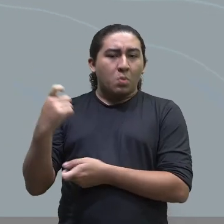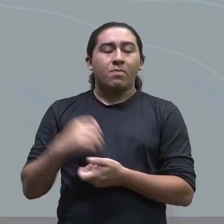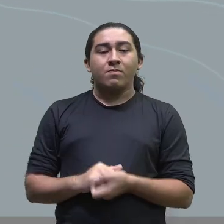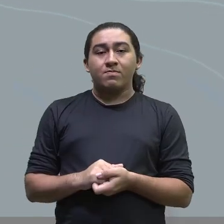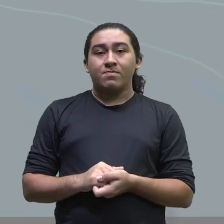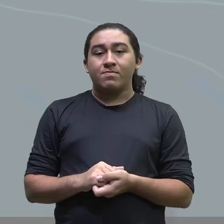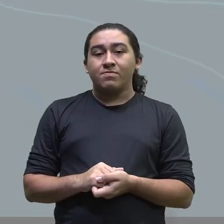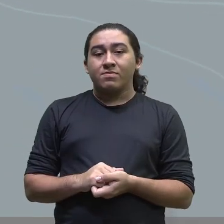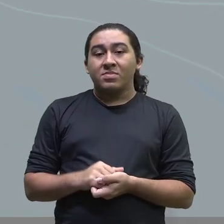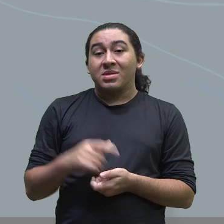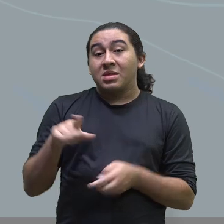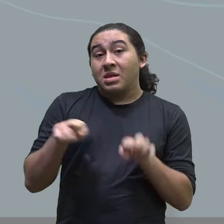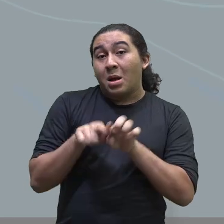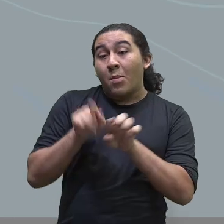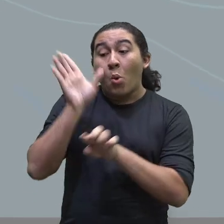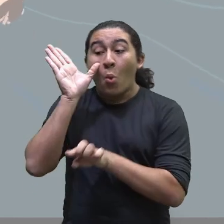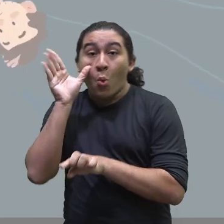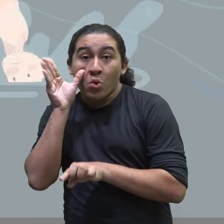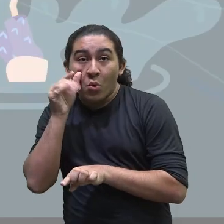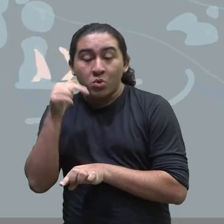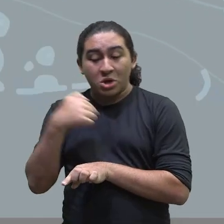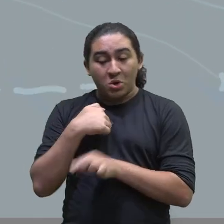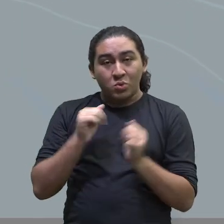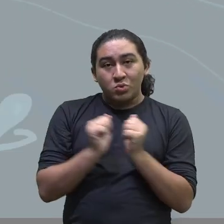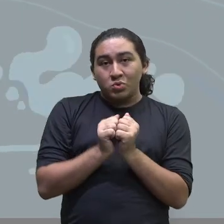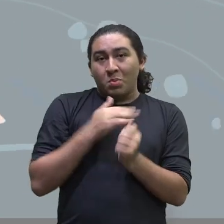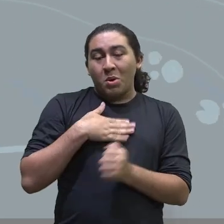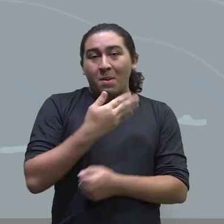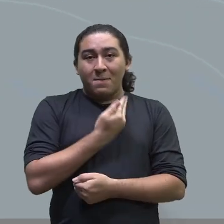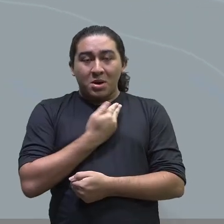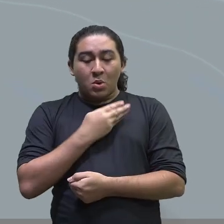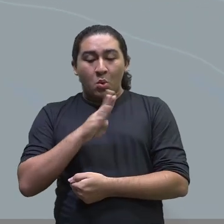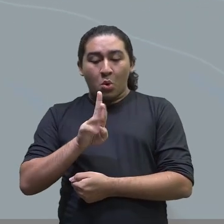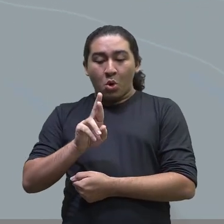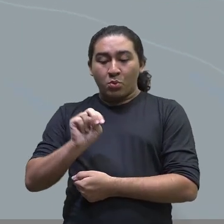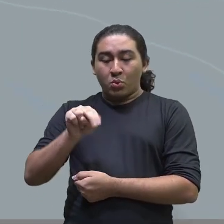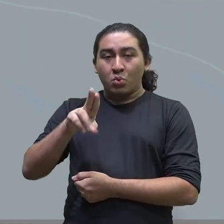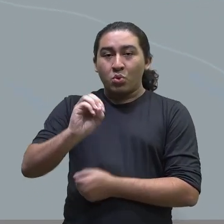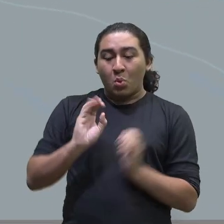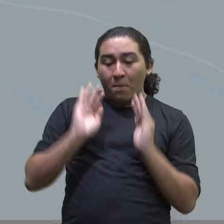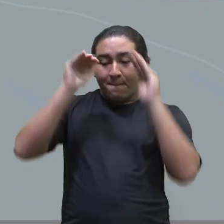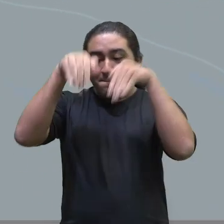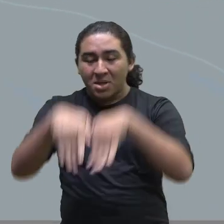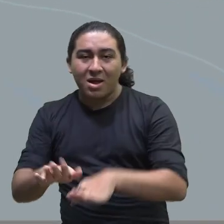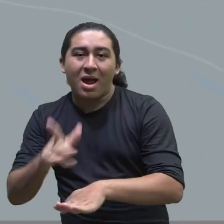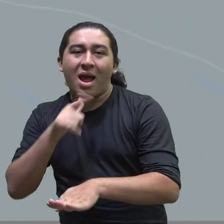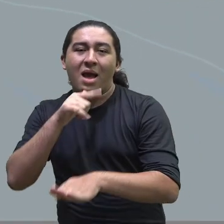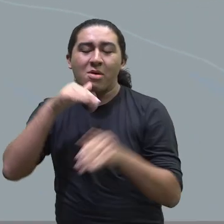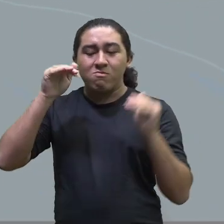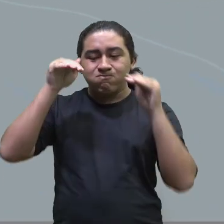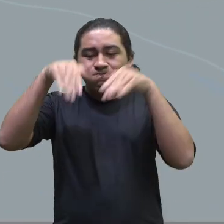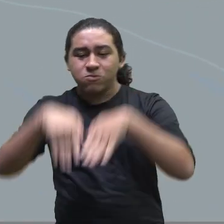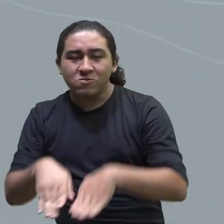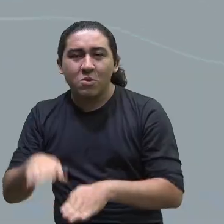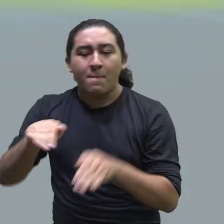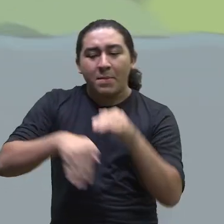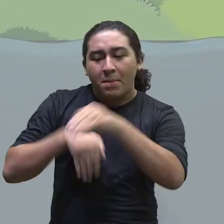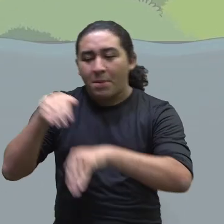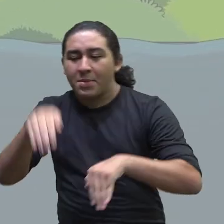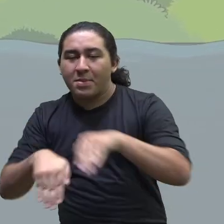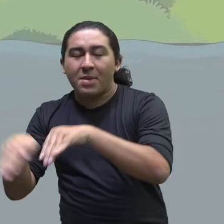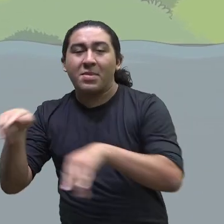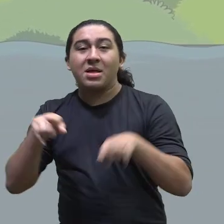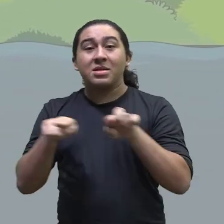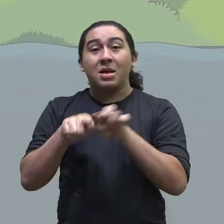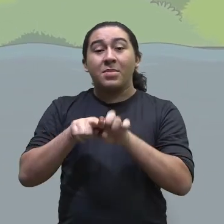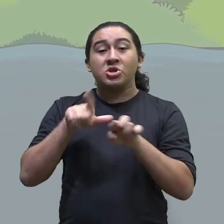Empolgados e sem pensar muito, eu e meu amigo, Bruno Renó, mergulhamos na água com binóculos e equipamento de fotografia na